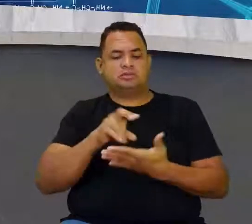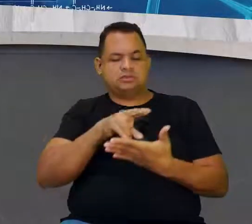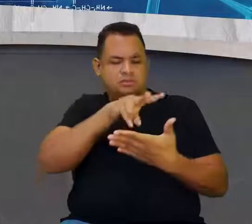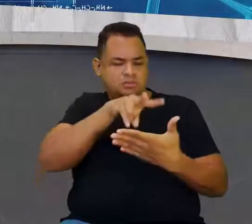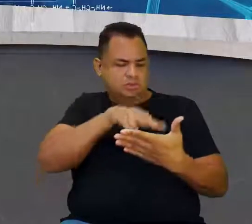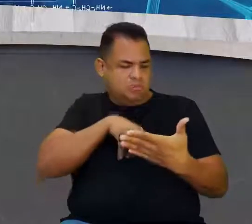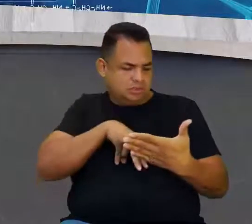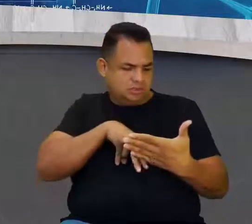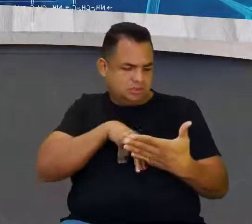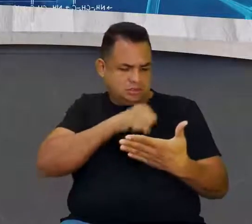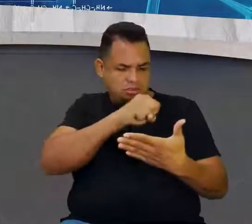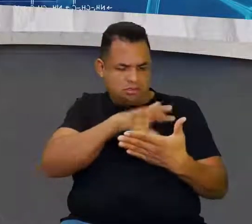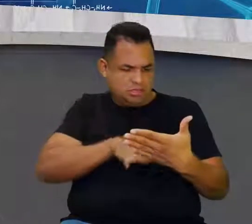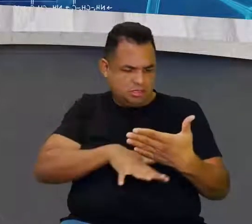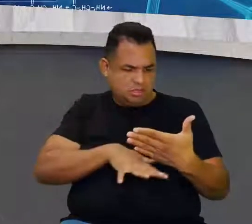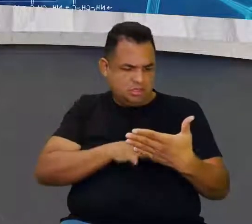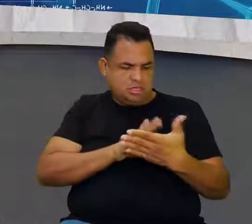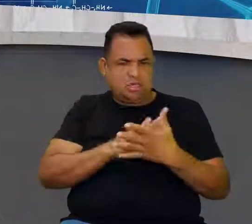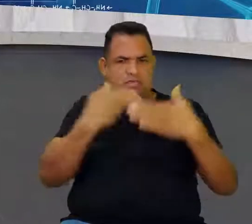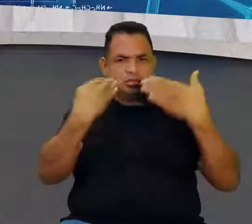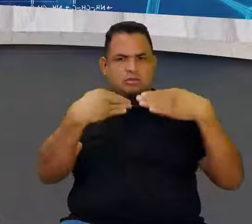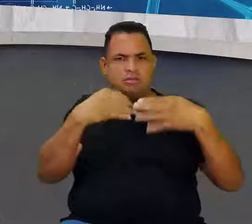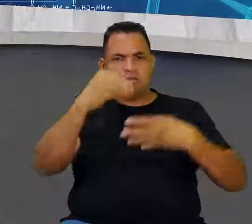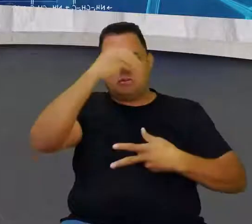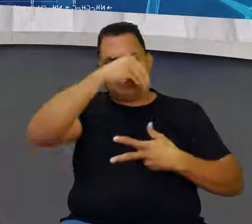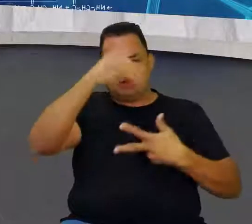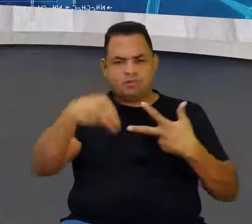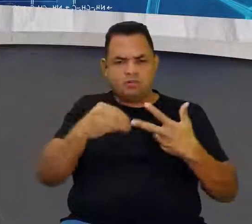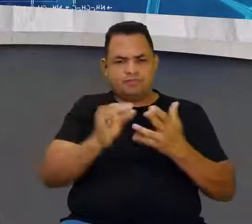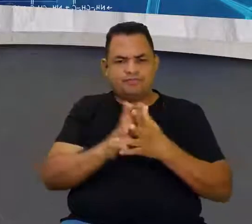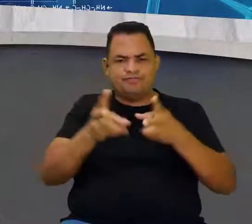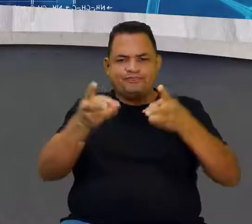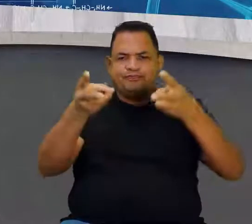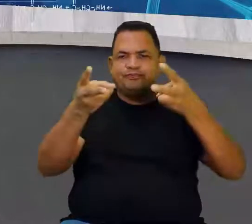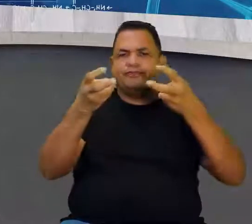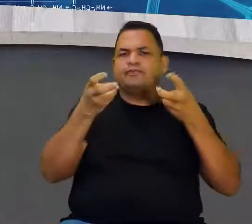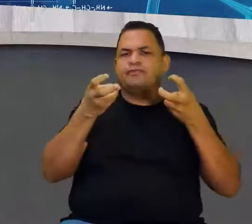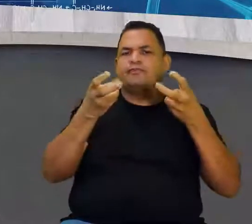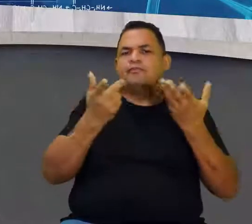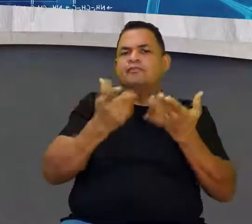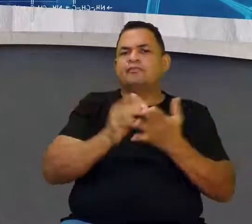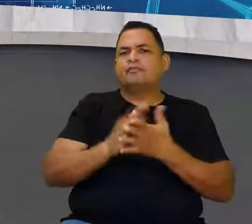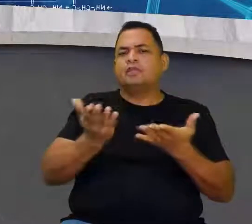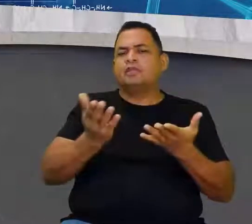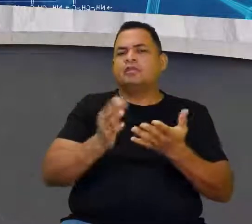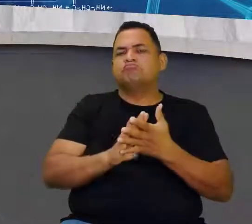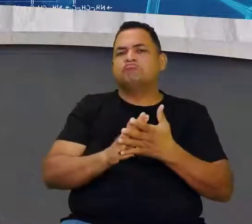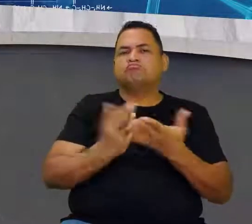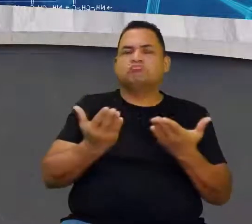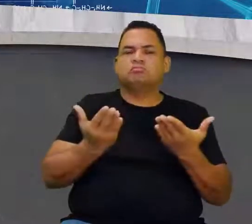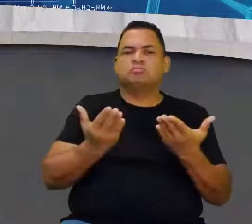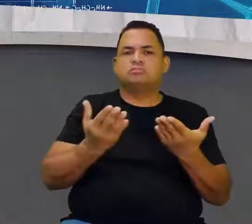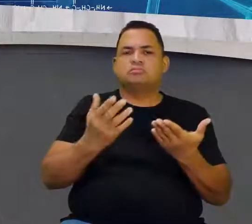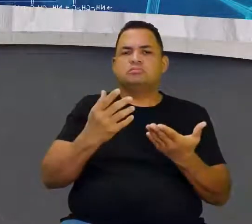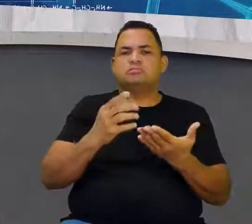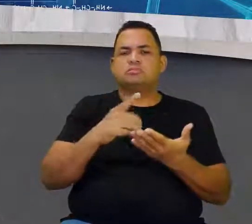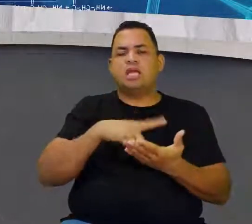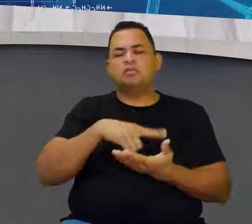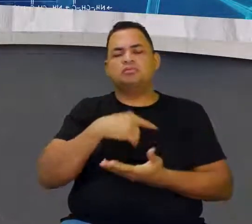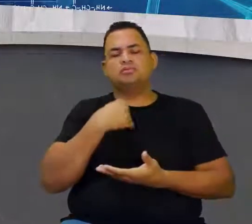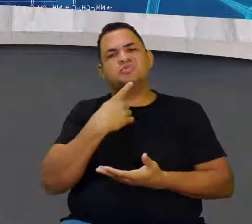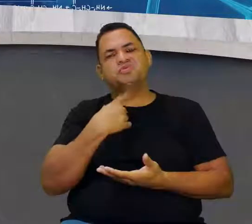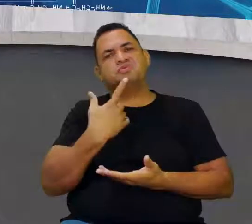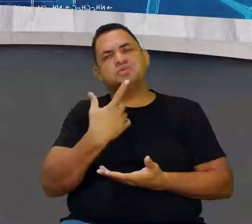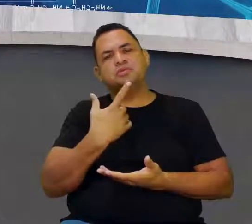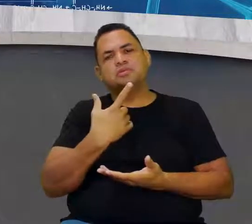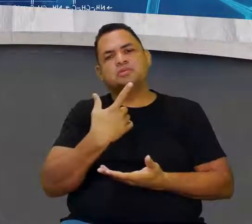as questões das provas do Enem, você vai perceber que em algum momento vai surgir uma dúvida, mas